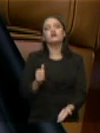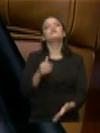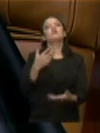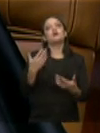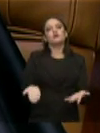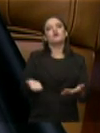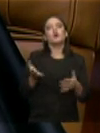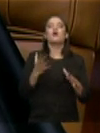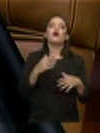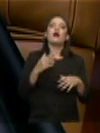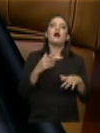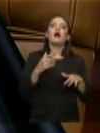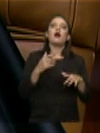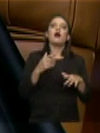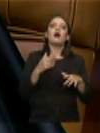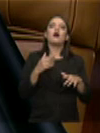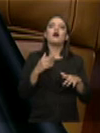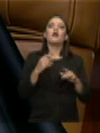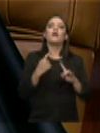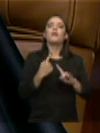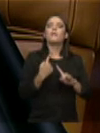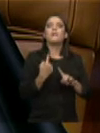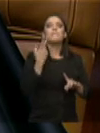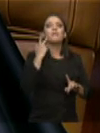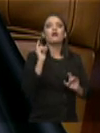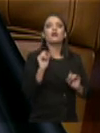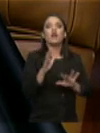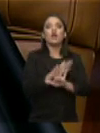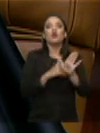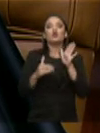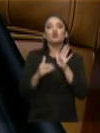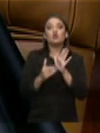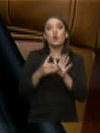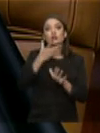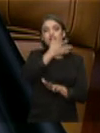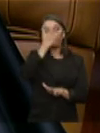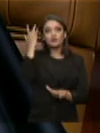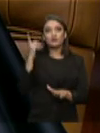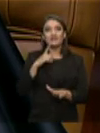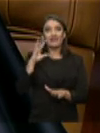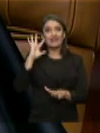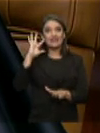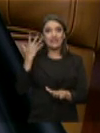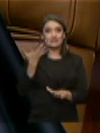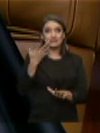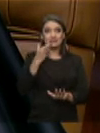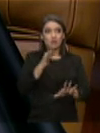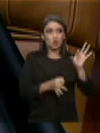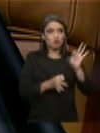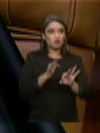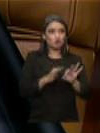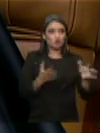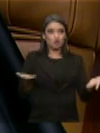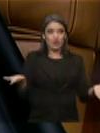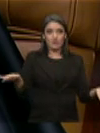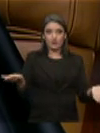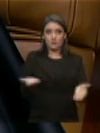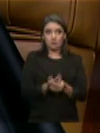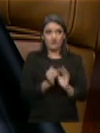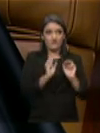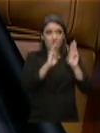é no sentido de que todos os contribuintes que possuem decisões transitadas em julgado contrárias ao entendimento do